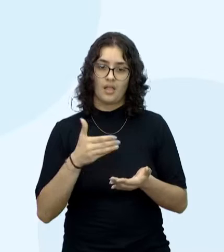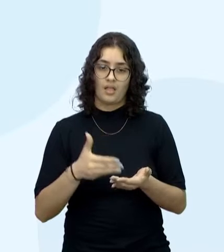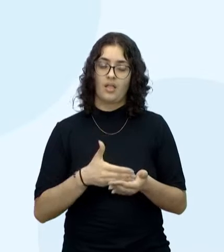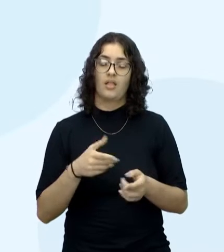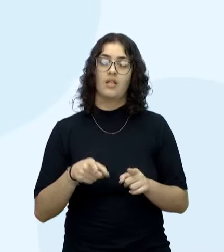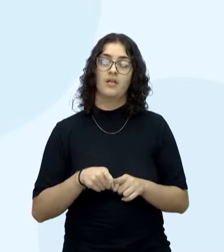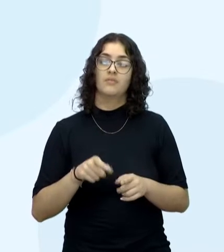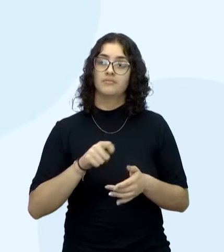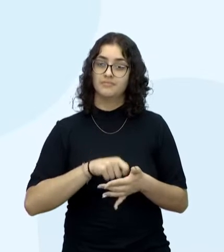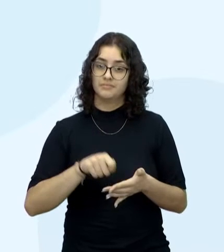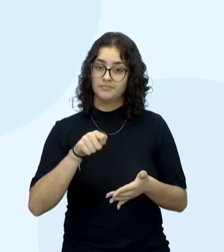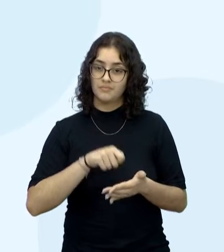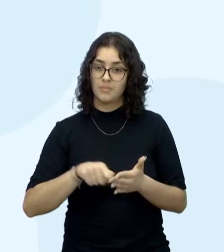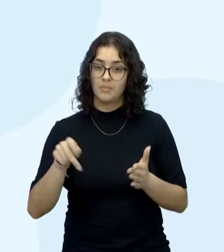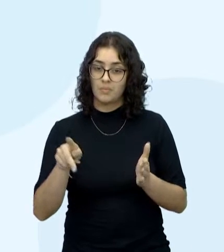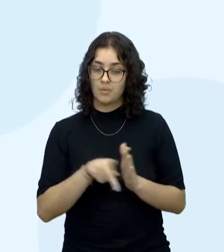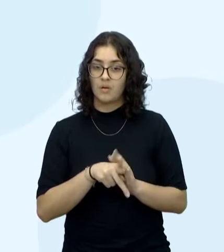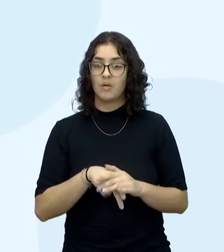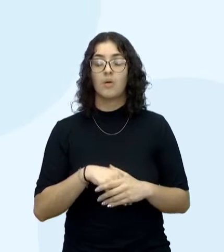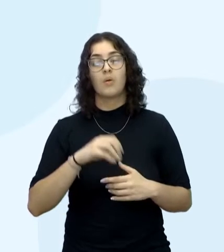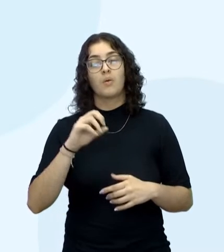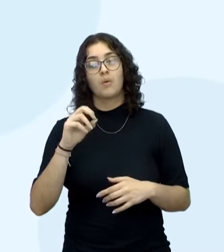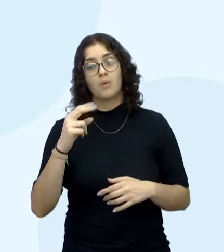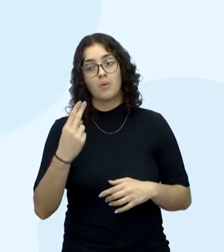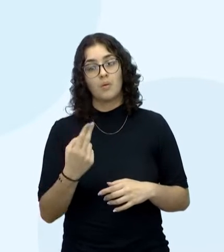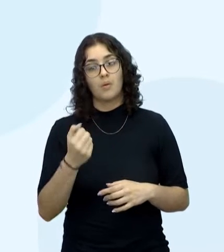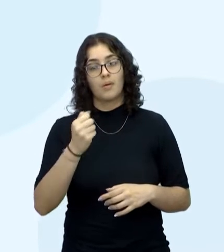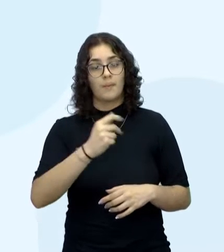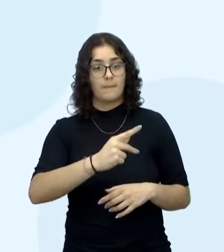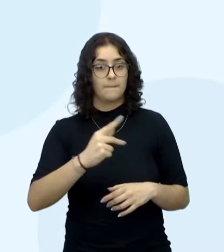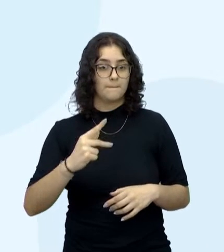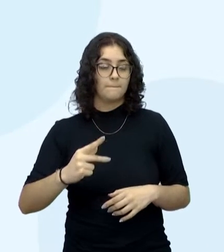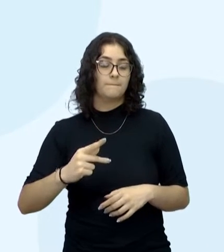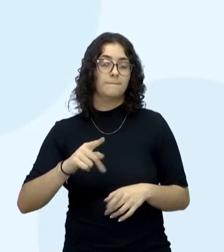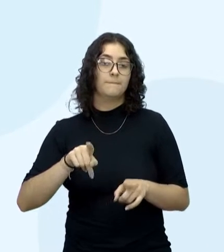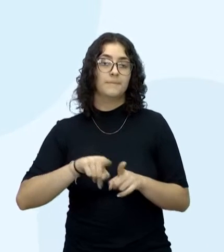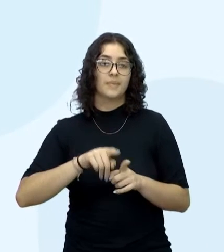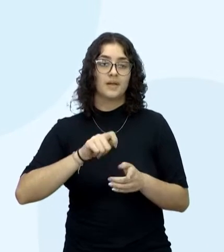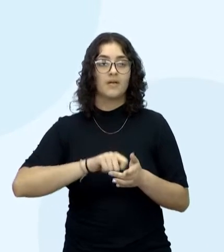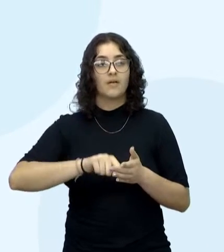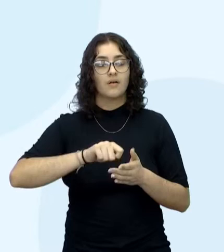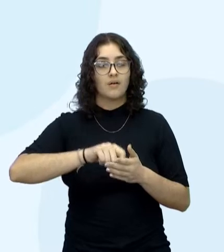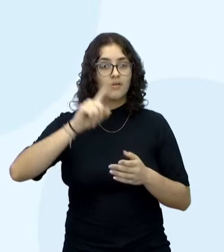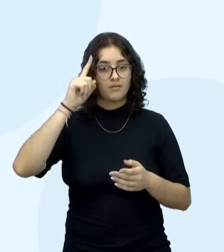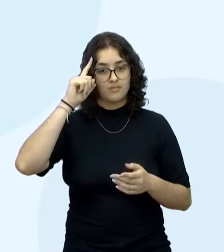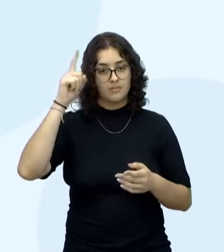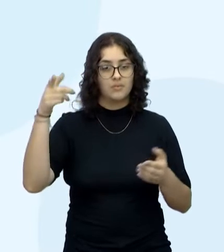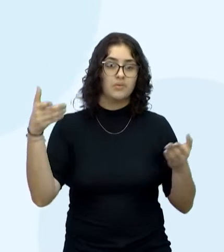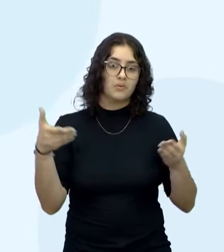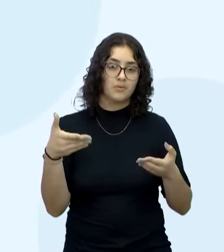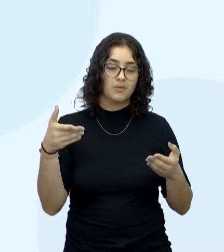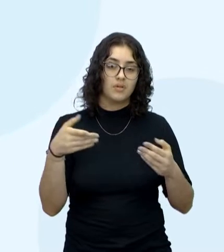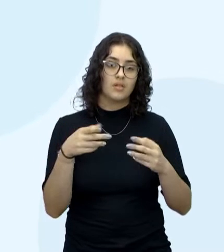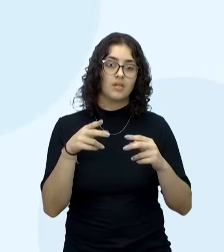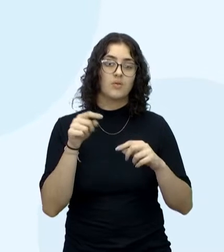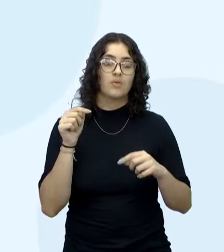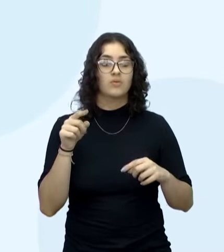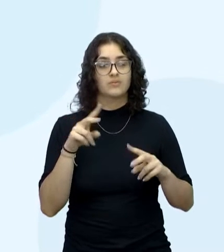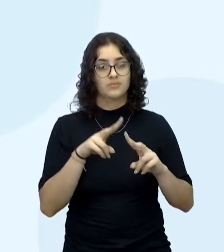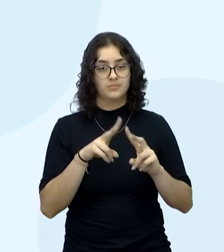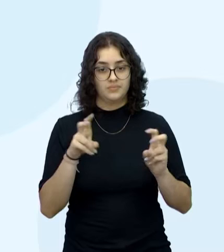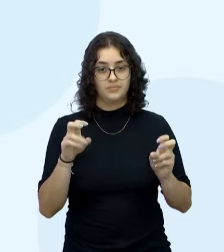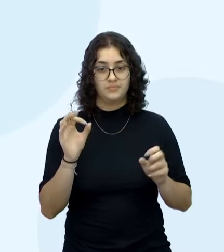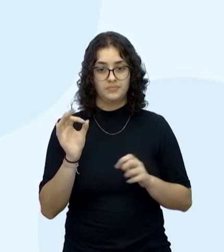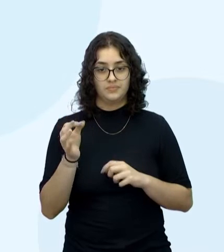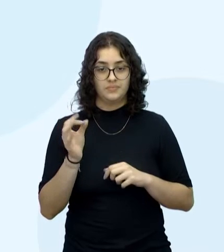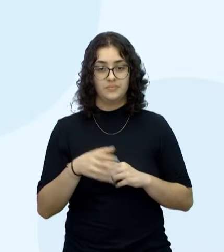pegue o diário de bordo ou o seu aplicativo, anote a data de hoje, tema da aula, para não se perder nos